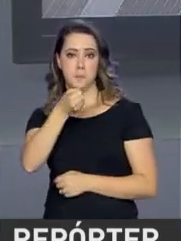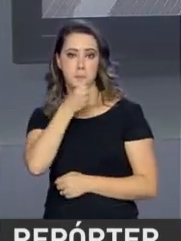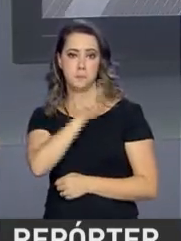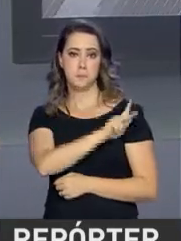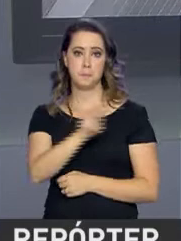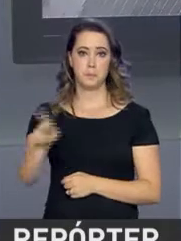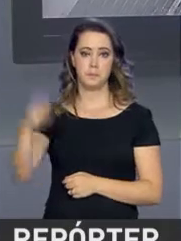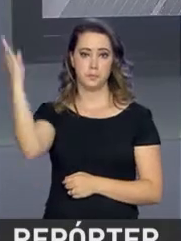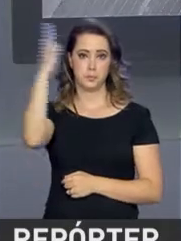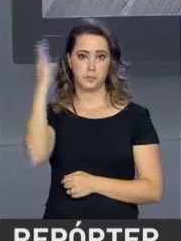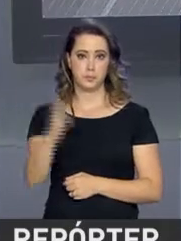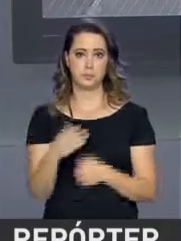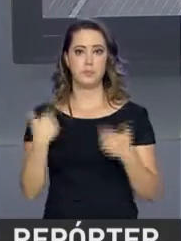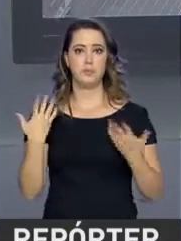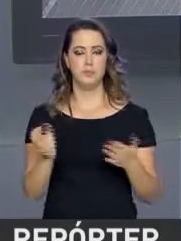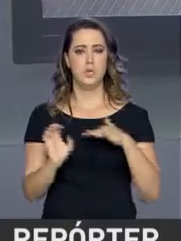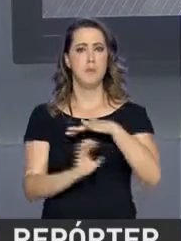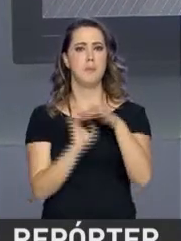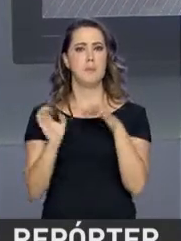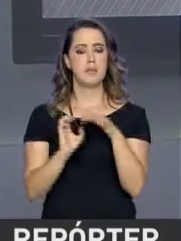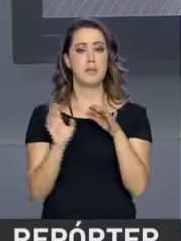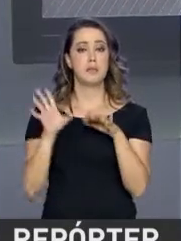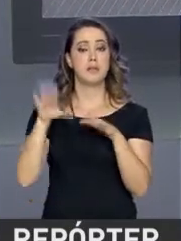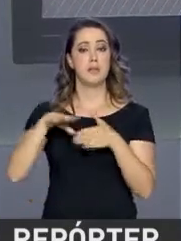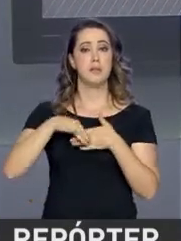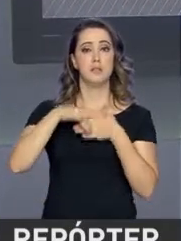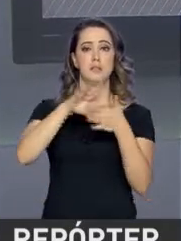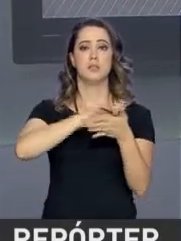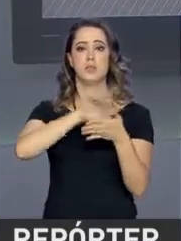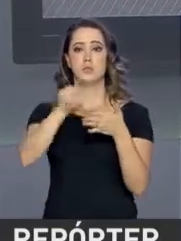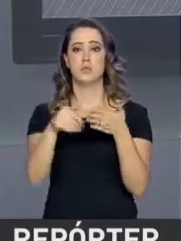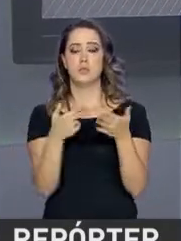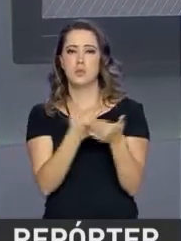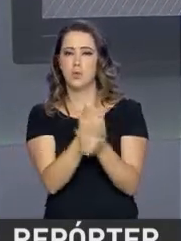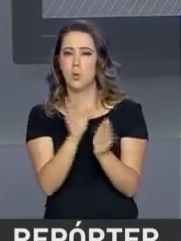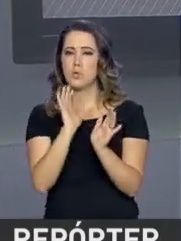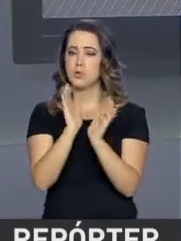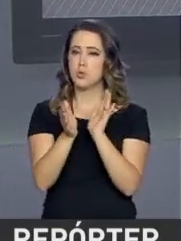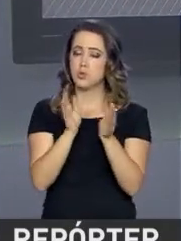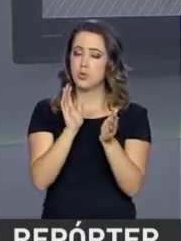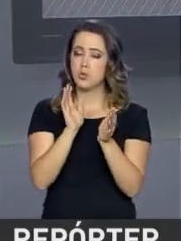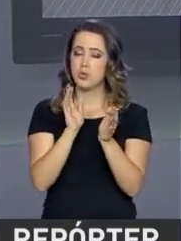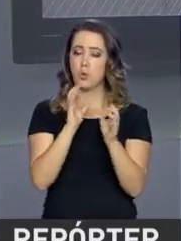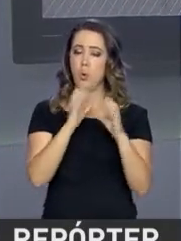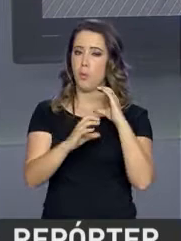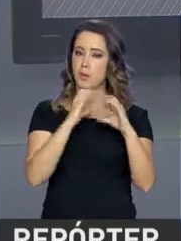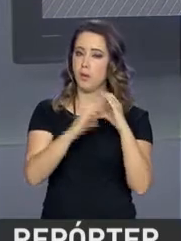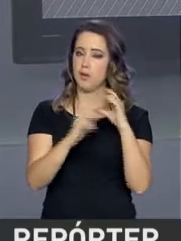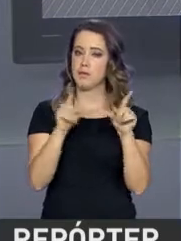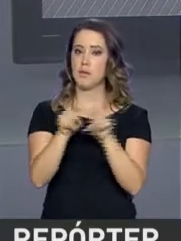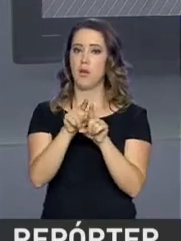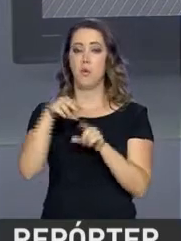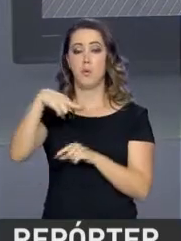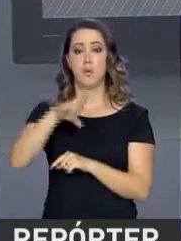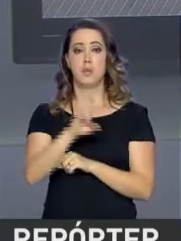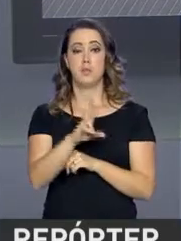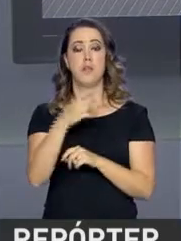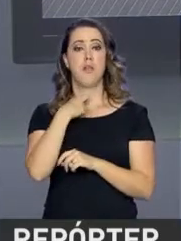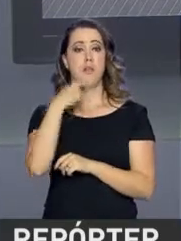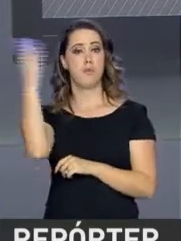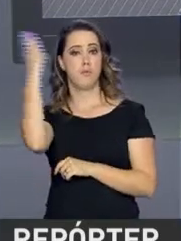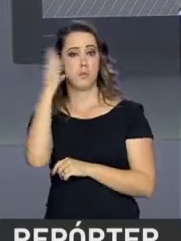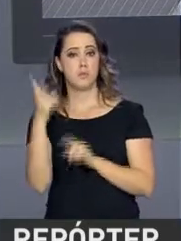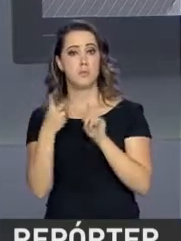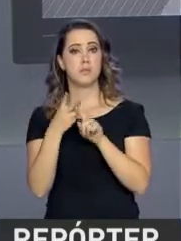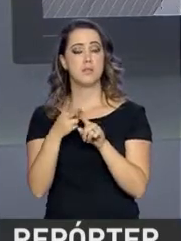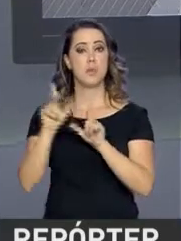república a empresa gera uma série de veículos como a nbr e a voz do brasil além de emissoras públicas como por exemplo a tv